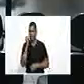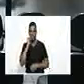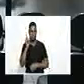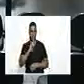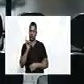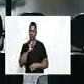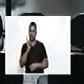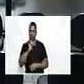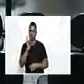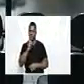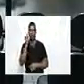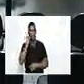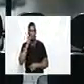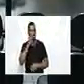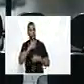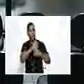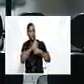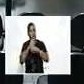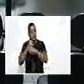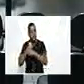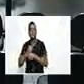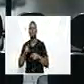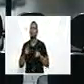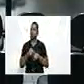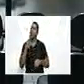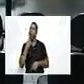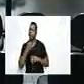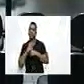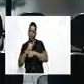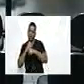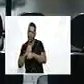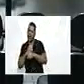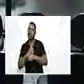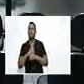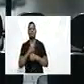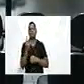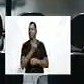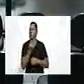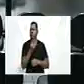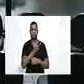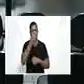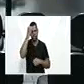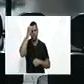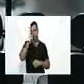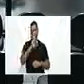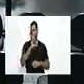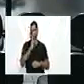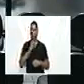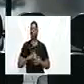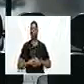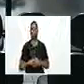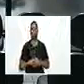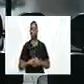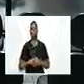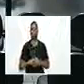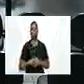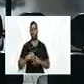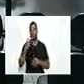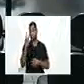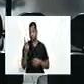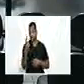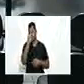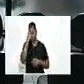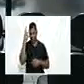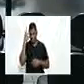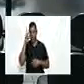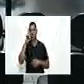as meninas são não só das meninas como dos rapazes também tem os rapazes Na varrição tem duas pessoas que estão me ajudando muito